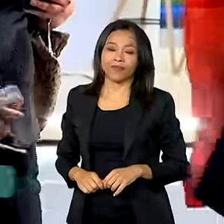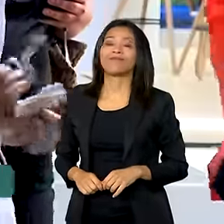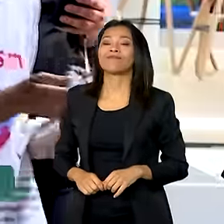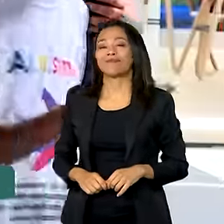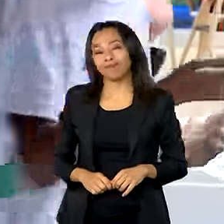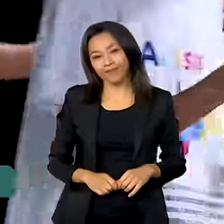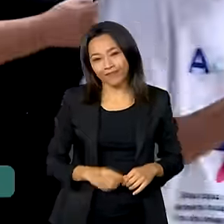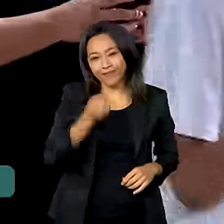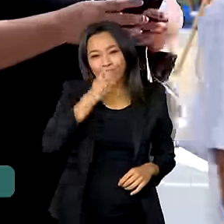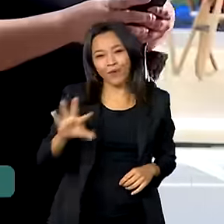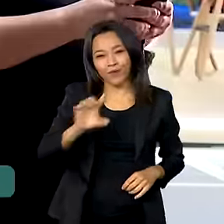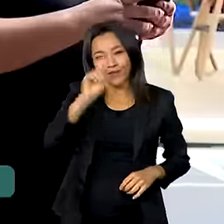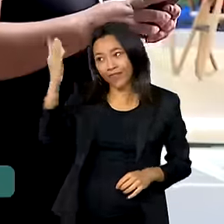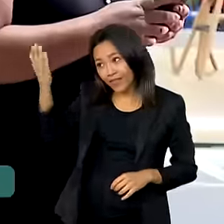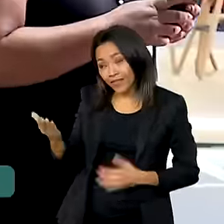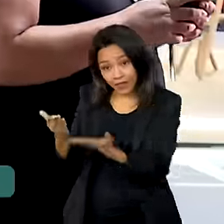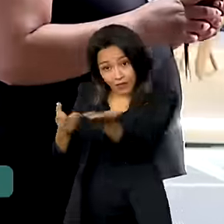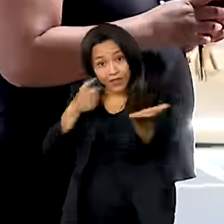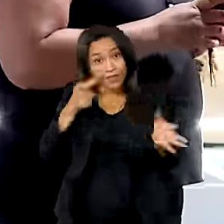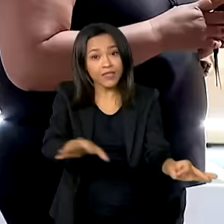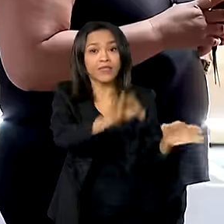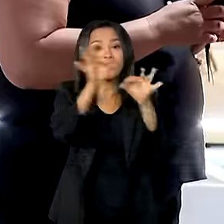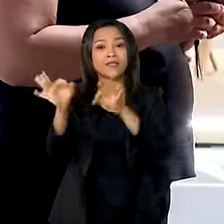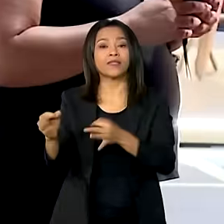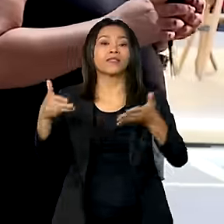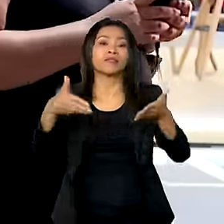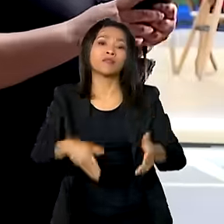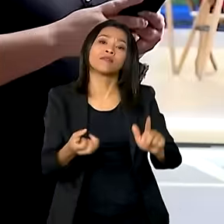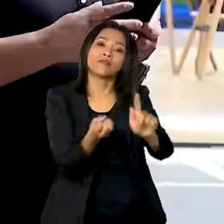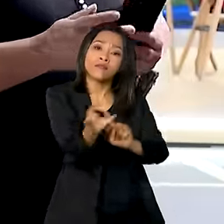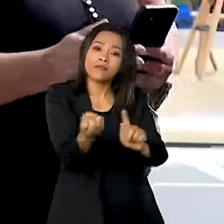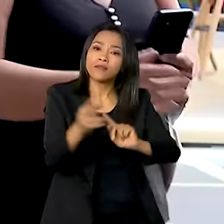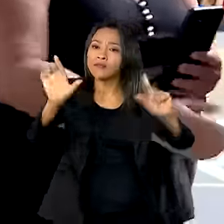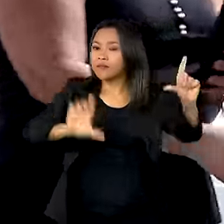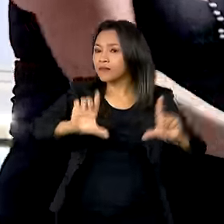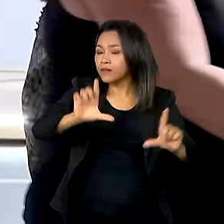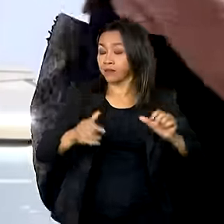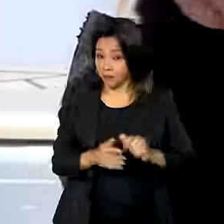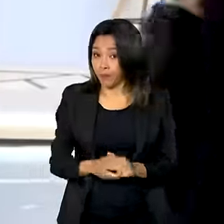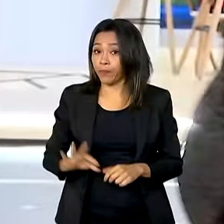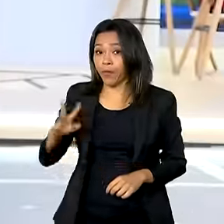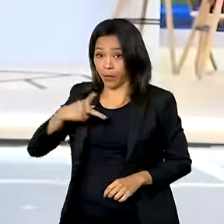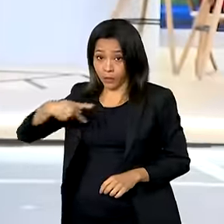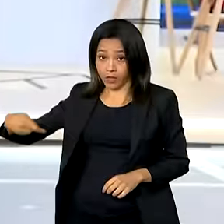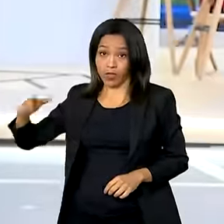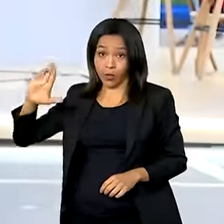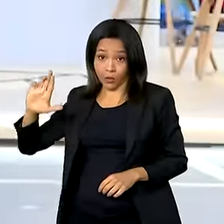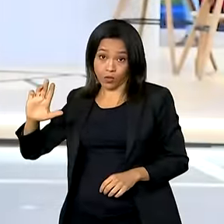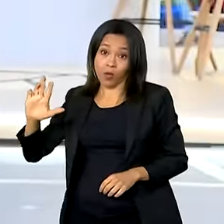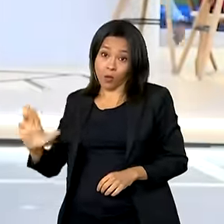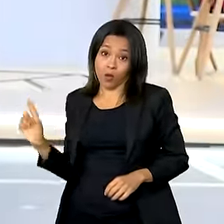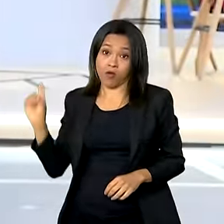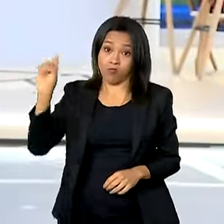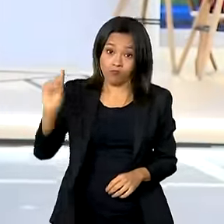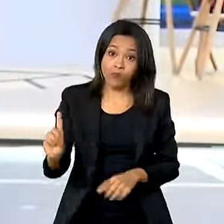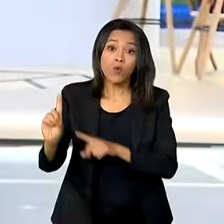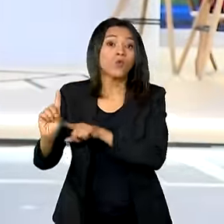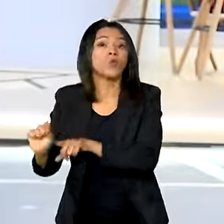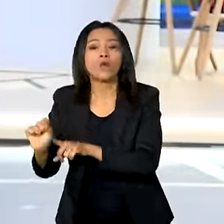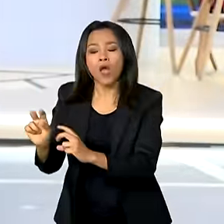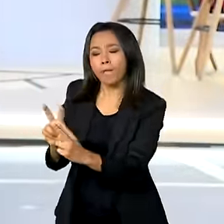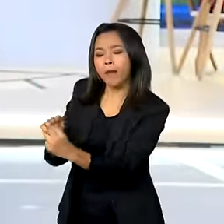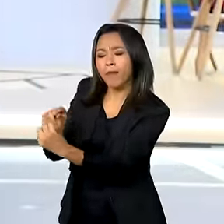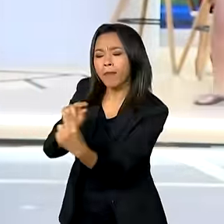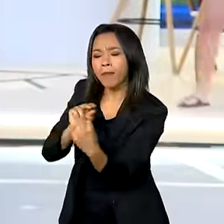Bom dia, Karine. Bom dia a todos que nos acompanham aqui no Canal Gov. O presidente Lula começa o dia em despacho com